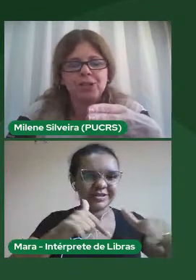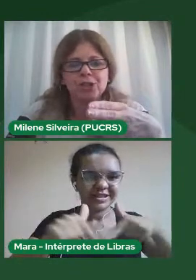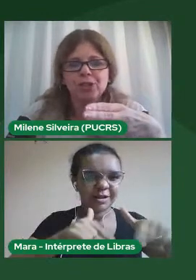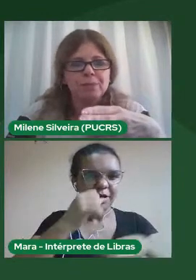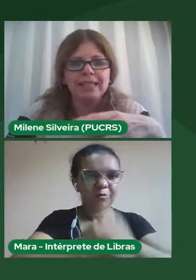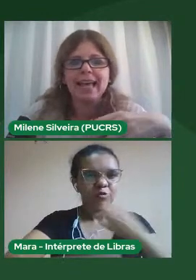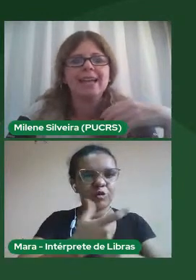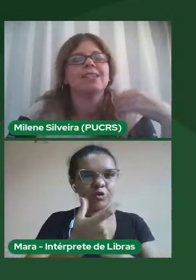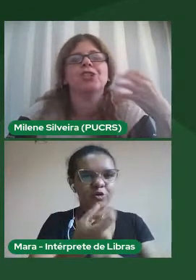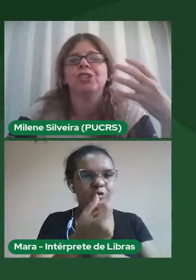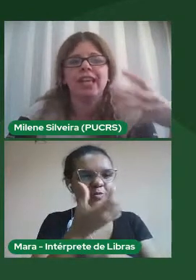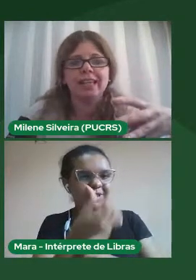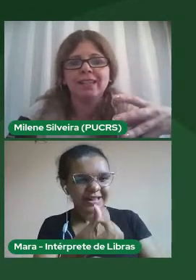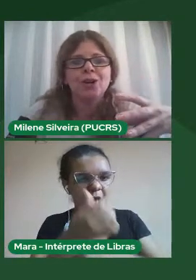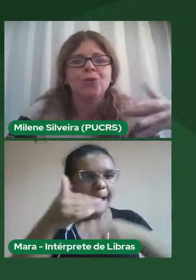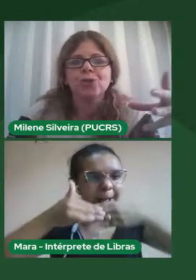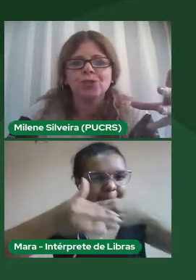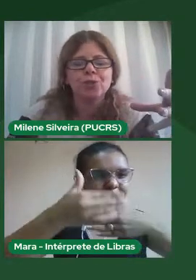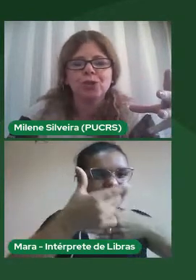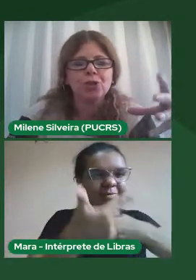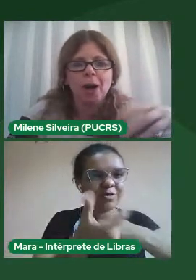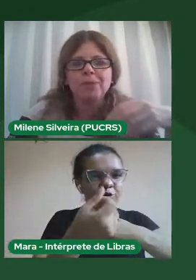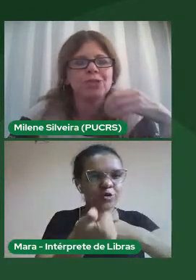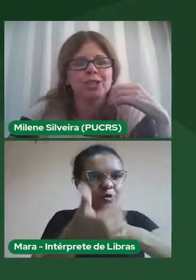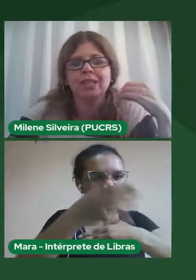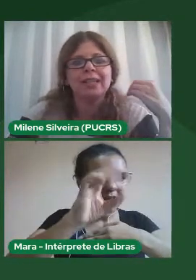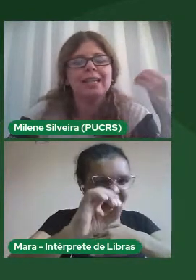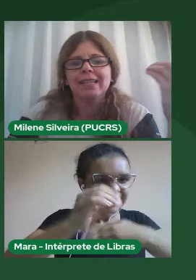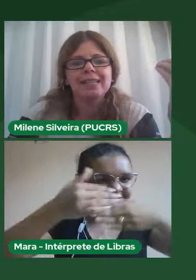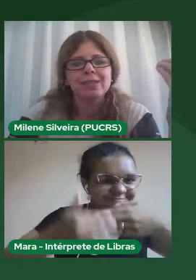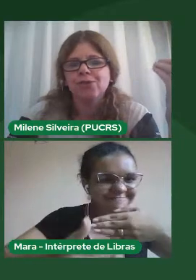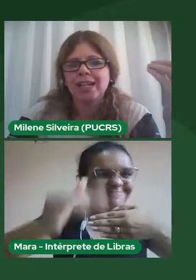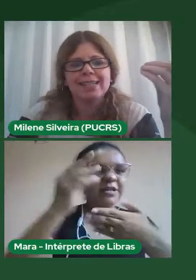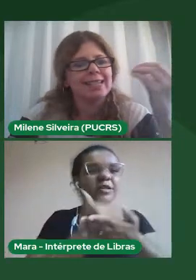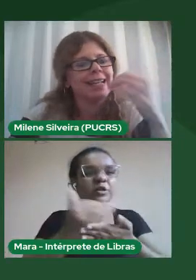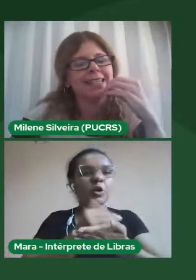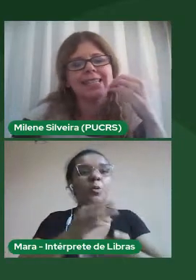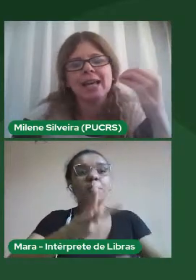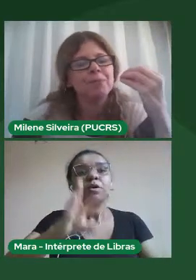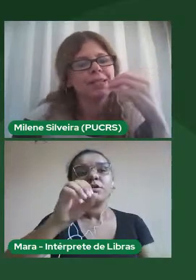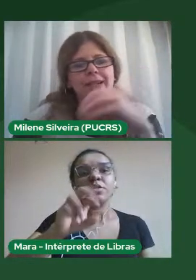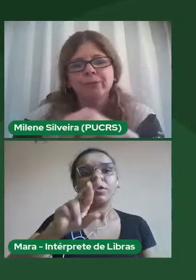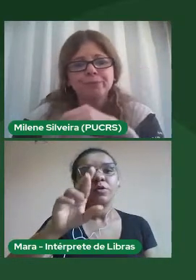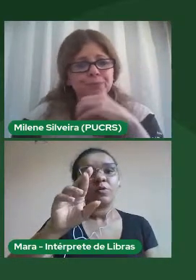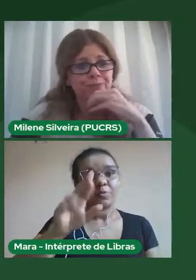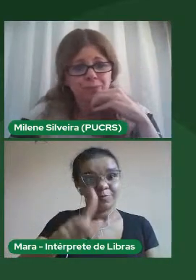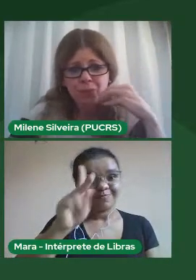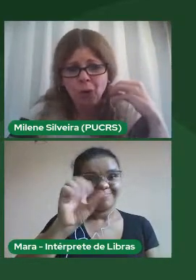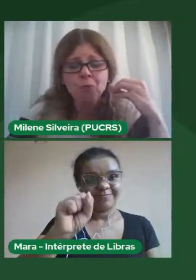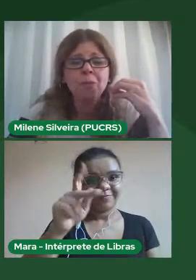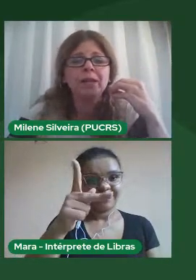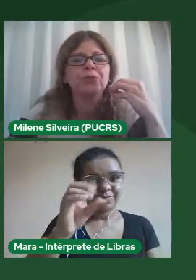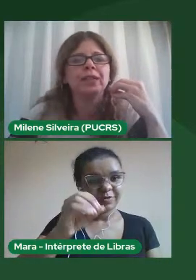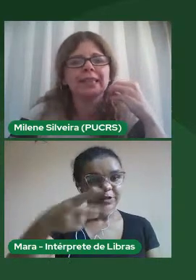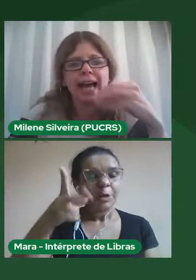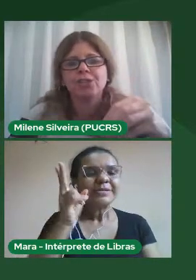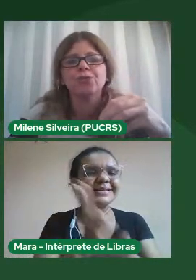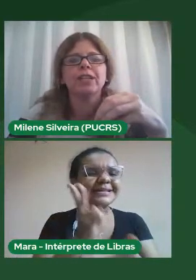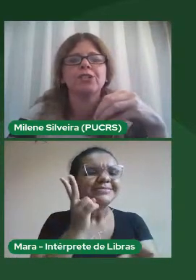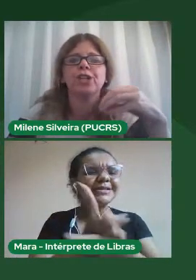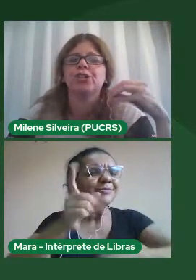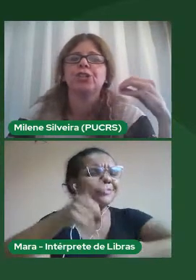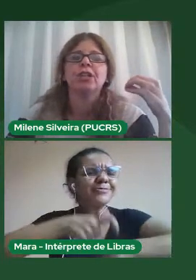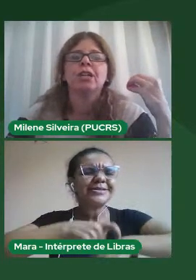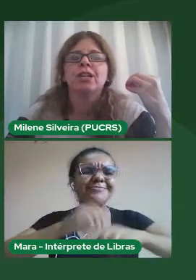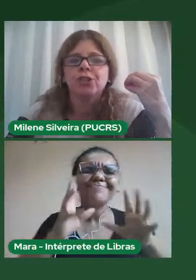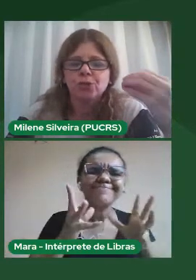Depois, a partir de 2010, a gente tem os nossos workshops de ensino de IHC, que sempre são um momento fantástico